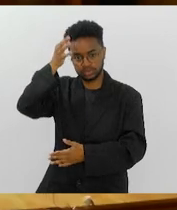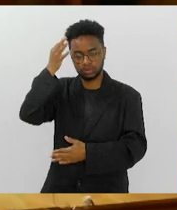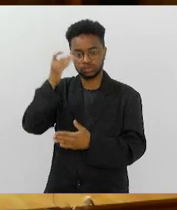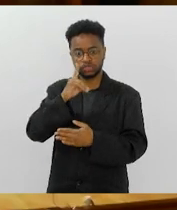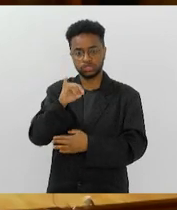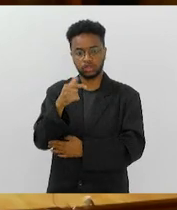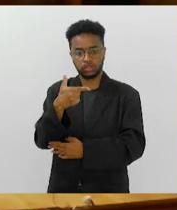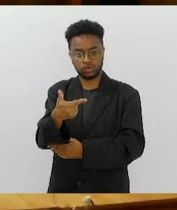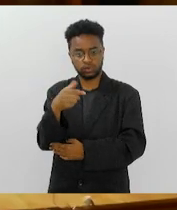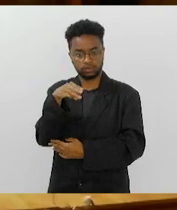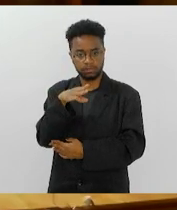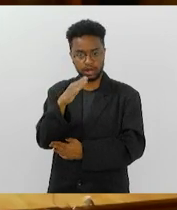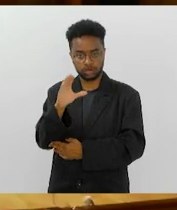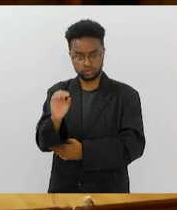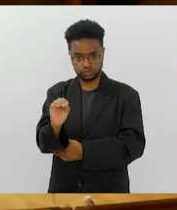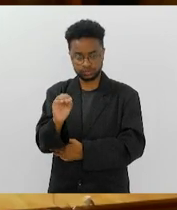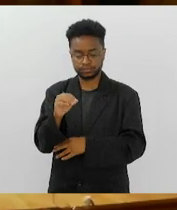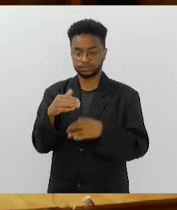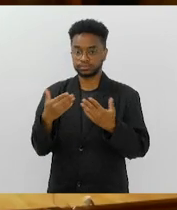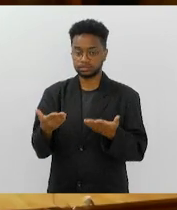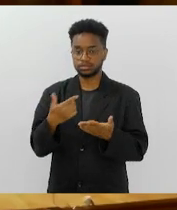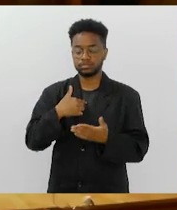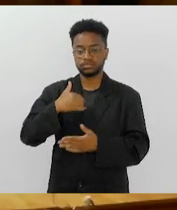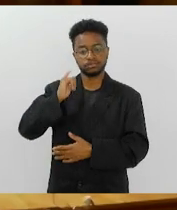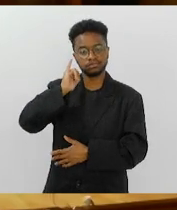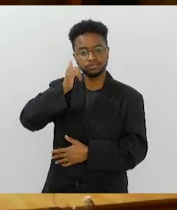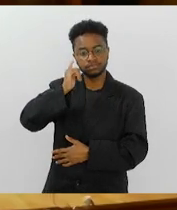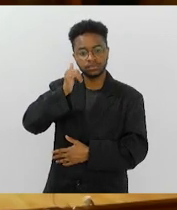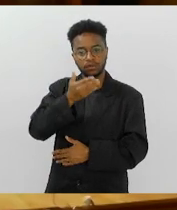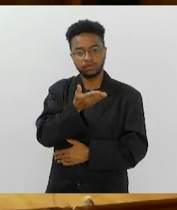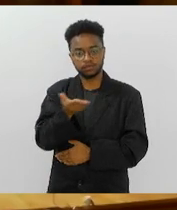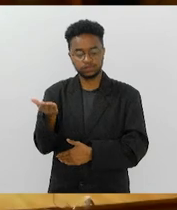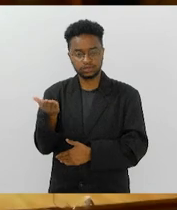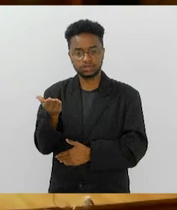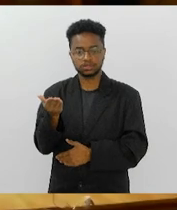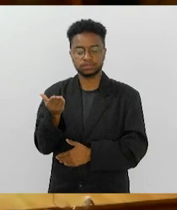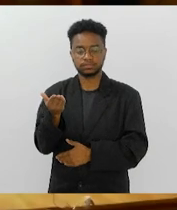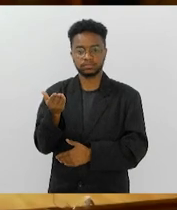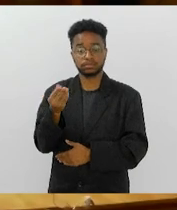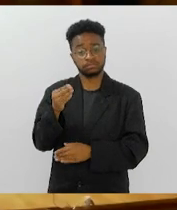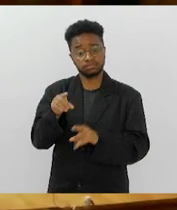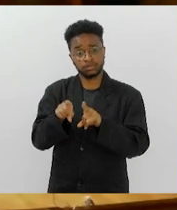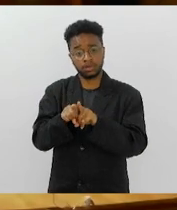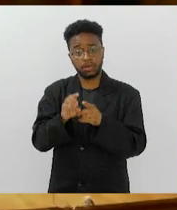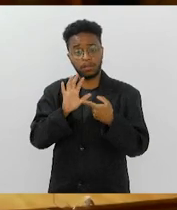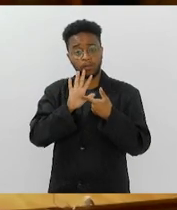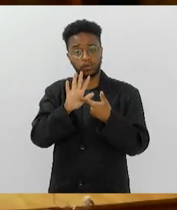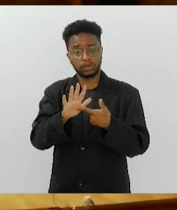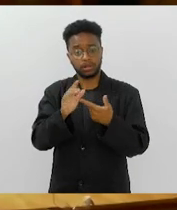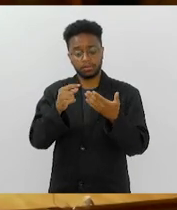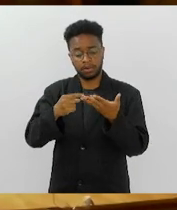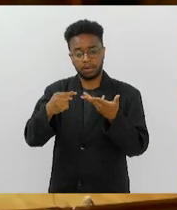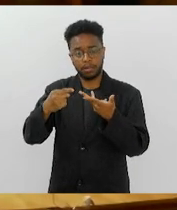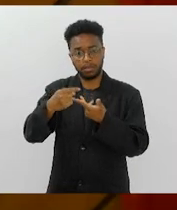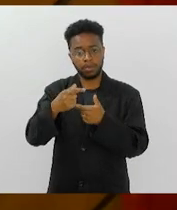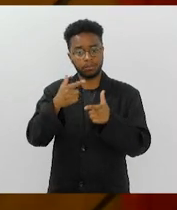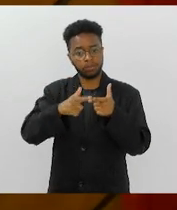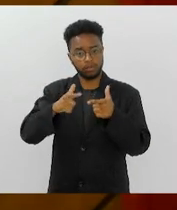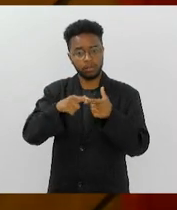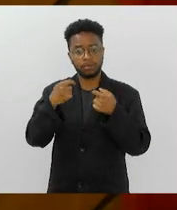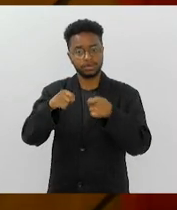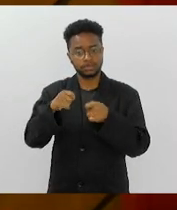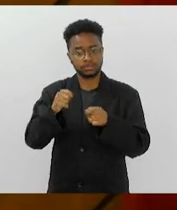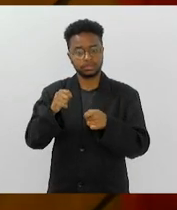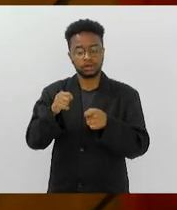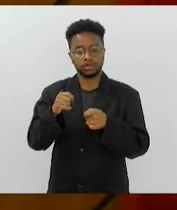e aí o meu relato e a minha fala é para também expor alguns problemas que a gente precisa superar.